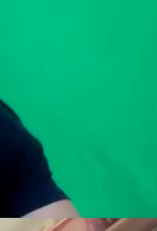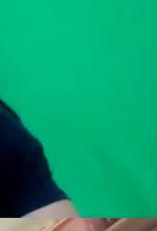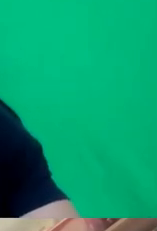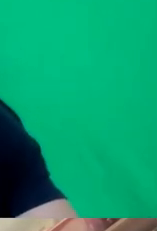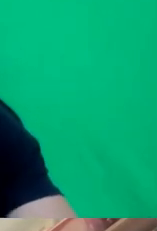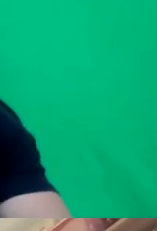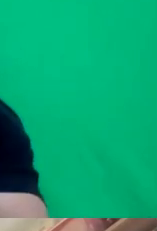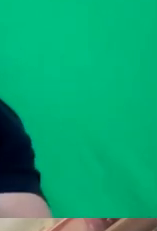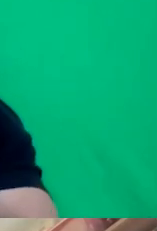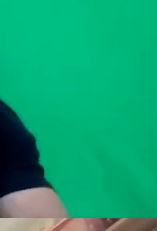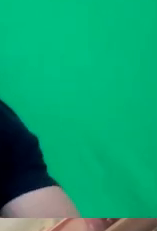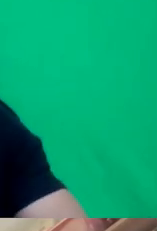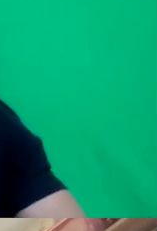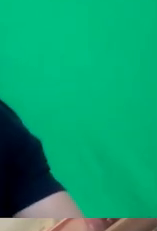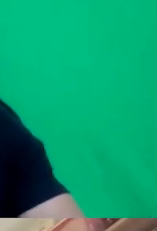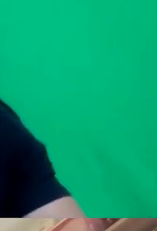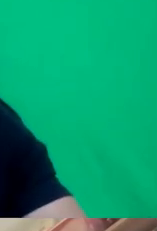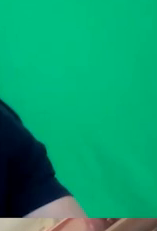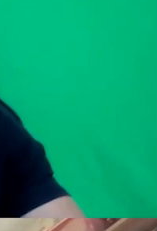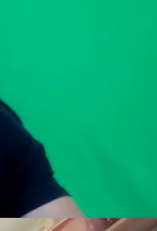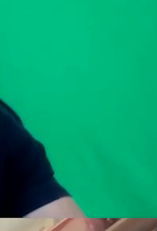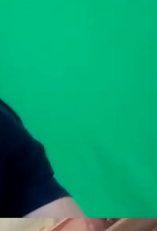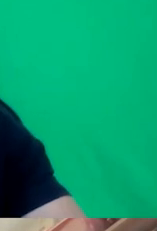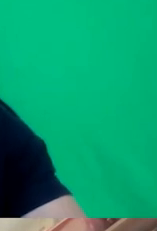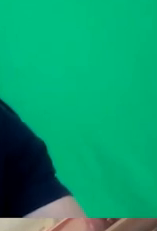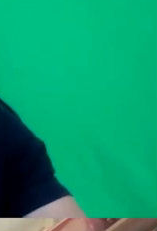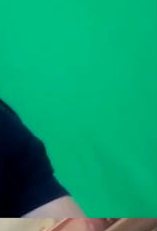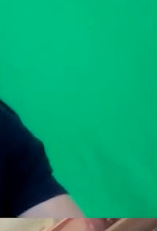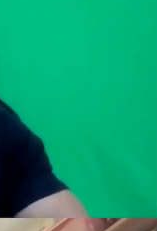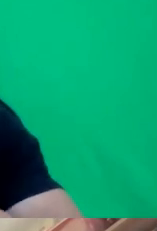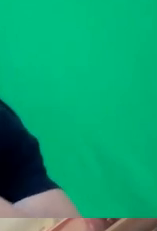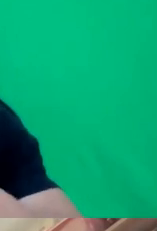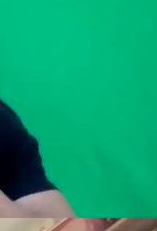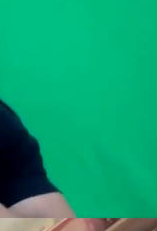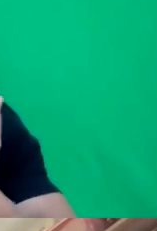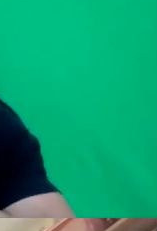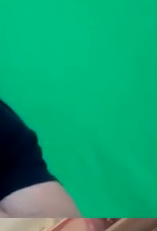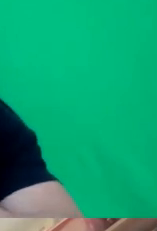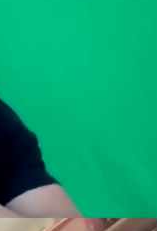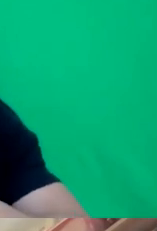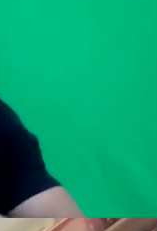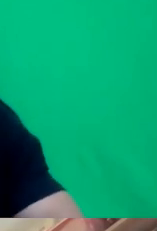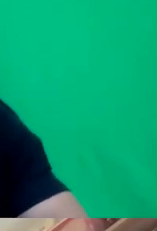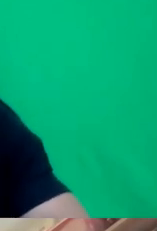a nossa coordenadora não pôde participar, né? Porque ela está numa reunião nesse horário.